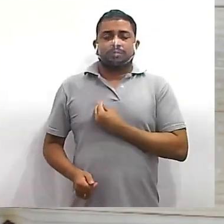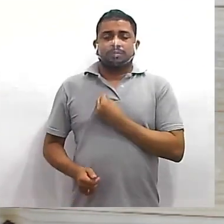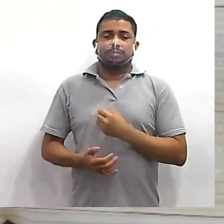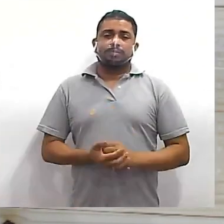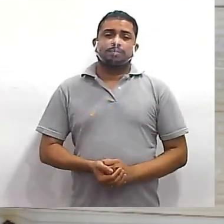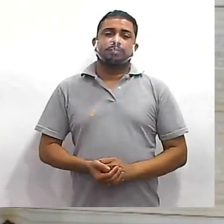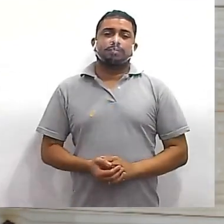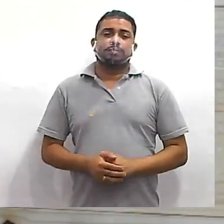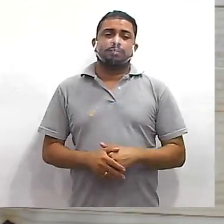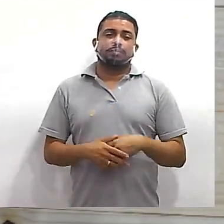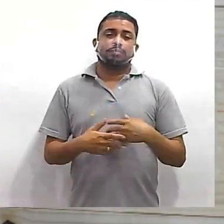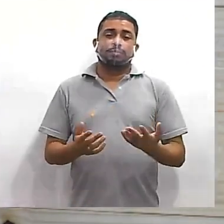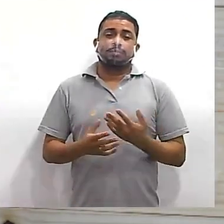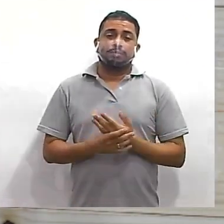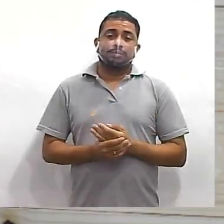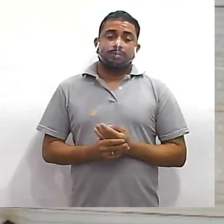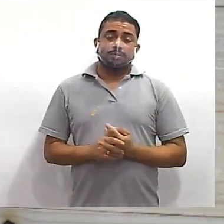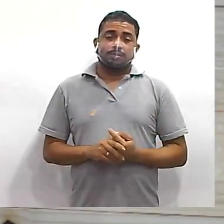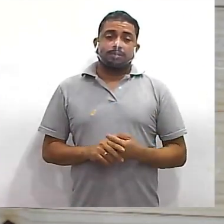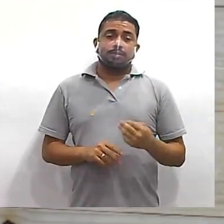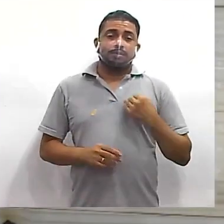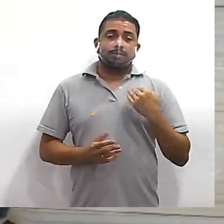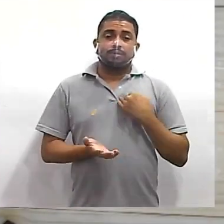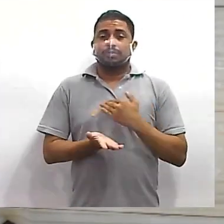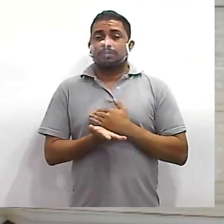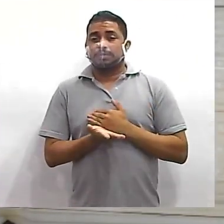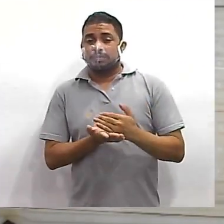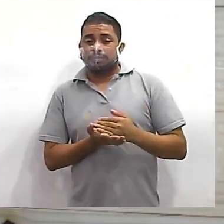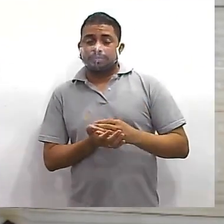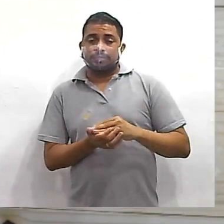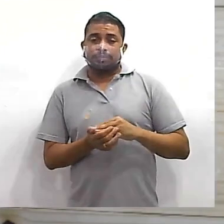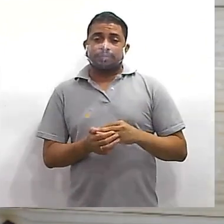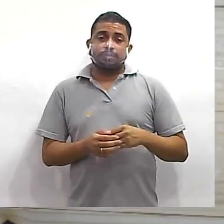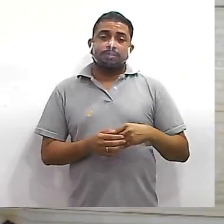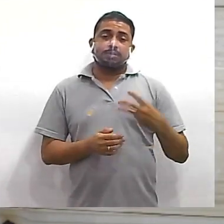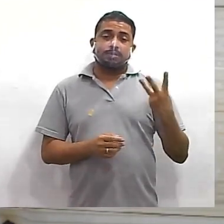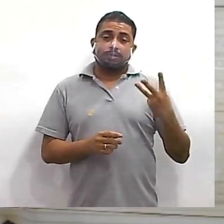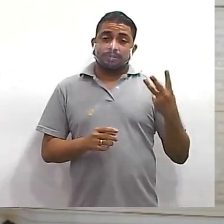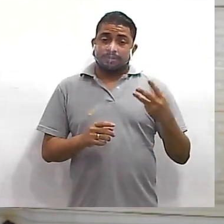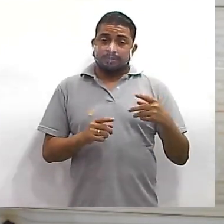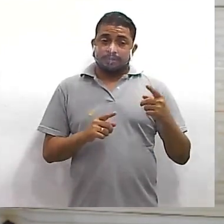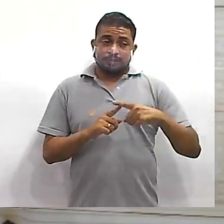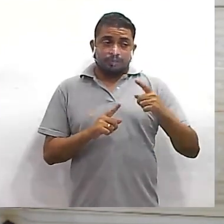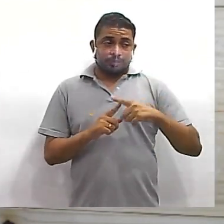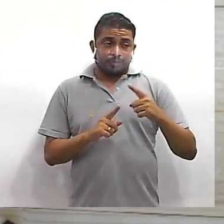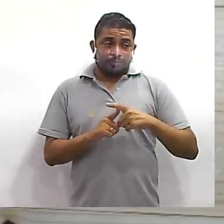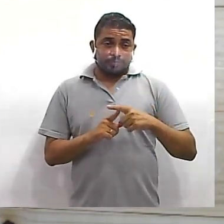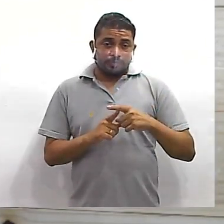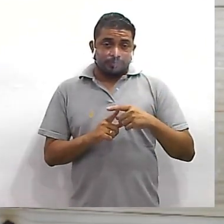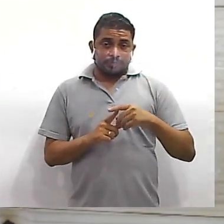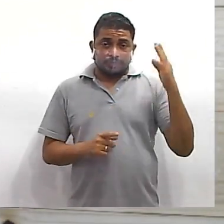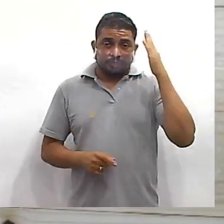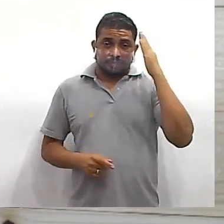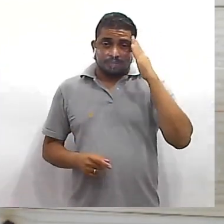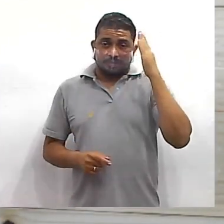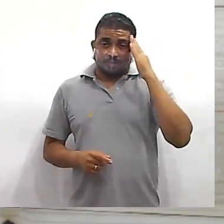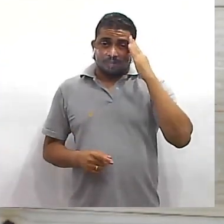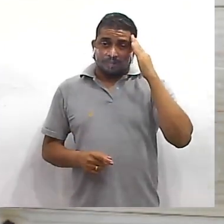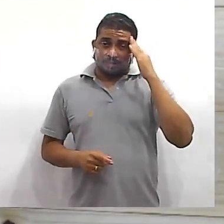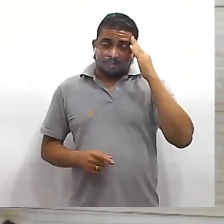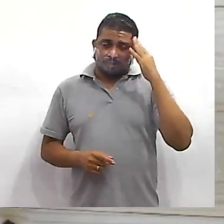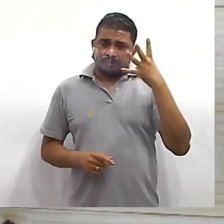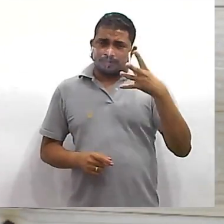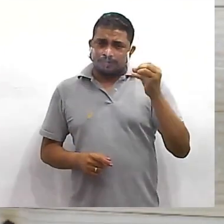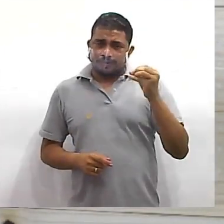momento, tá? Isso eu dei uma introdução do que é esses 3 tipos de liderança, porque é importante a gente entender. Há uns 40